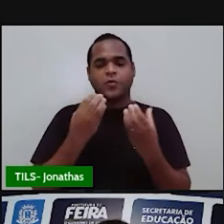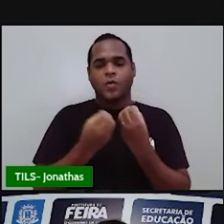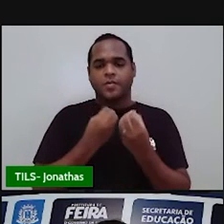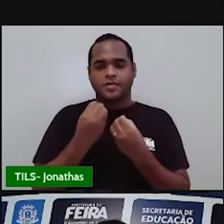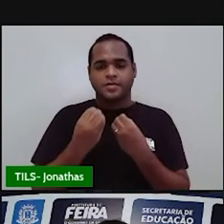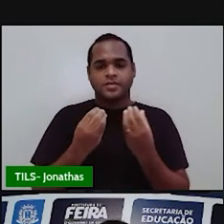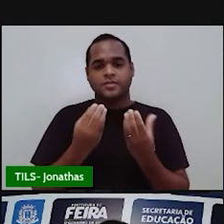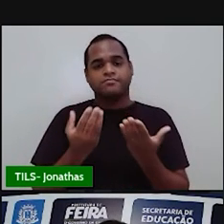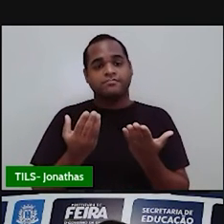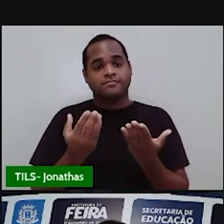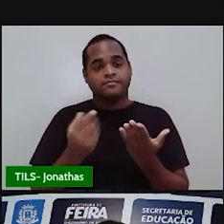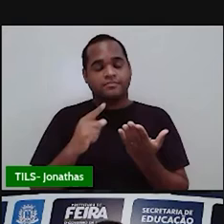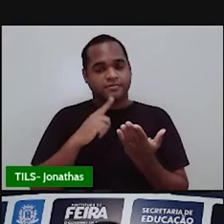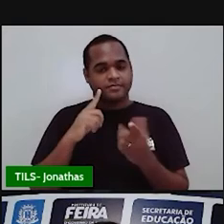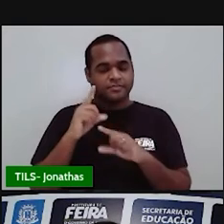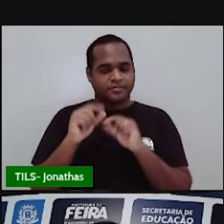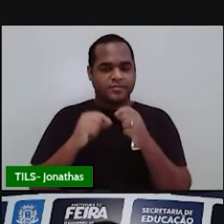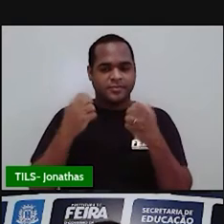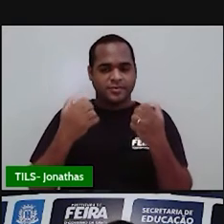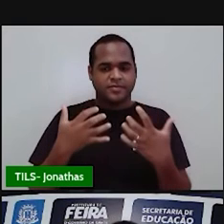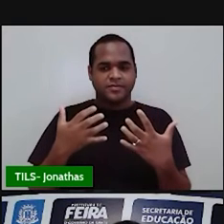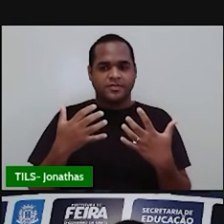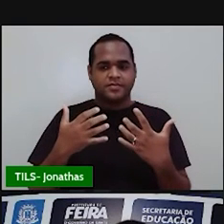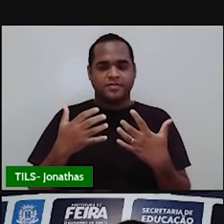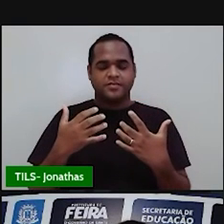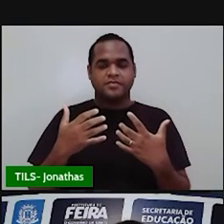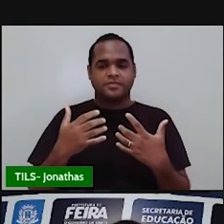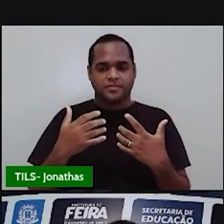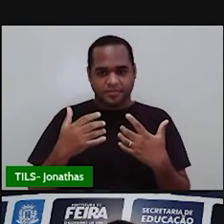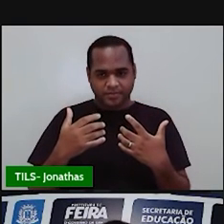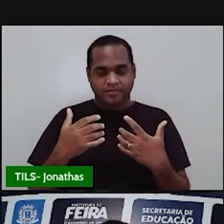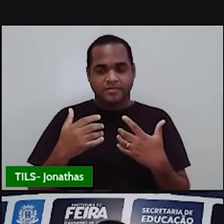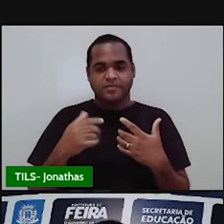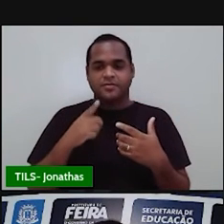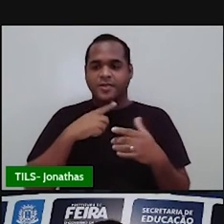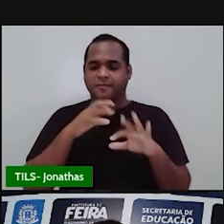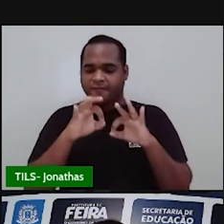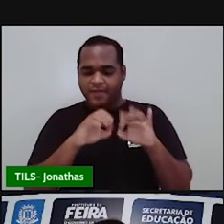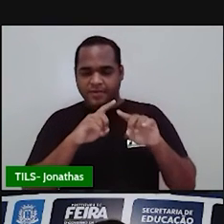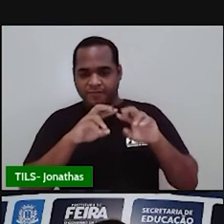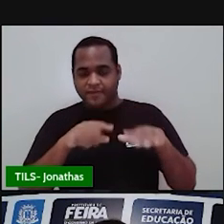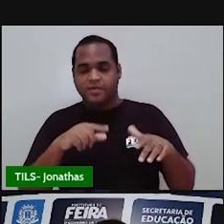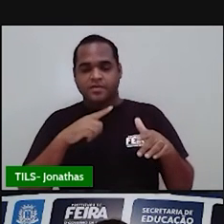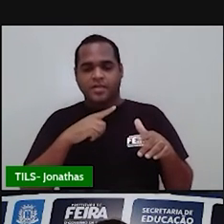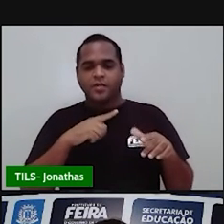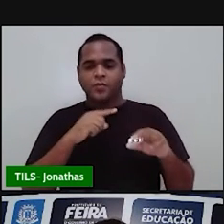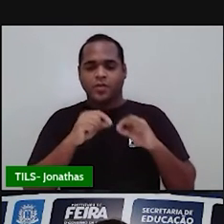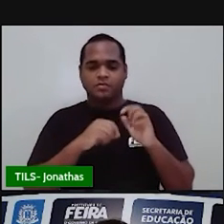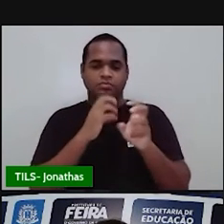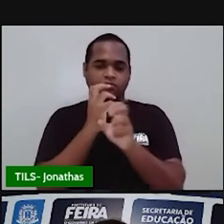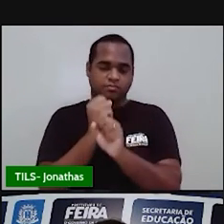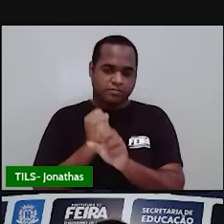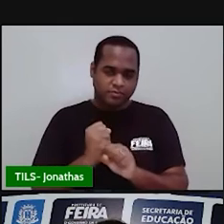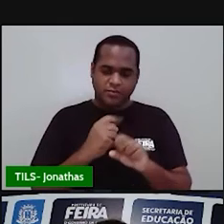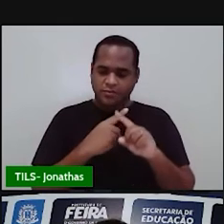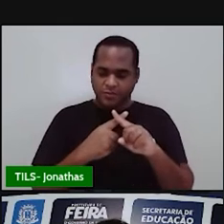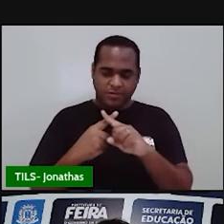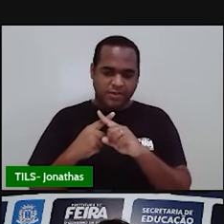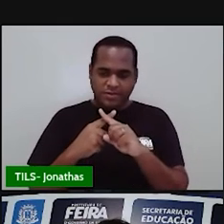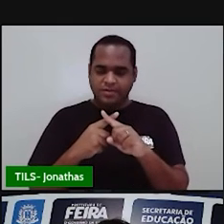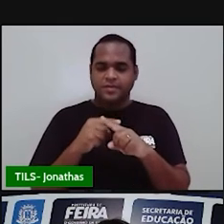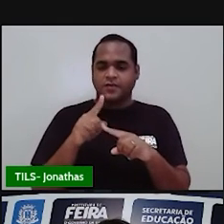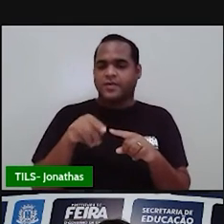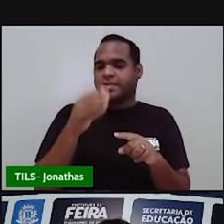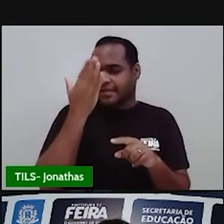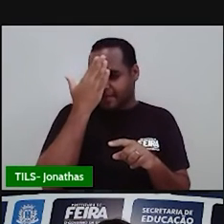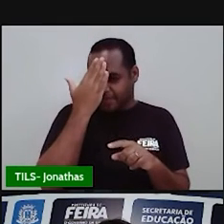elas? Nada mais, nada menos do que uma multiplicação. Se você quer saber